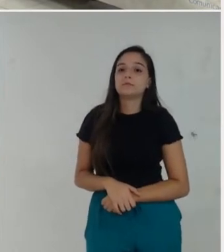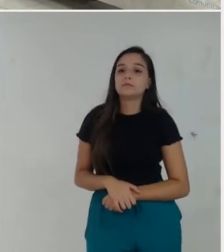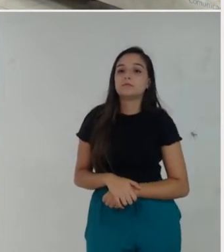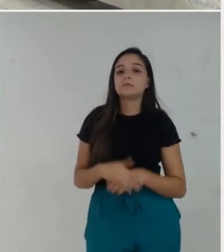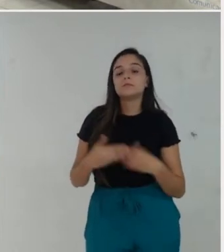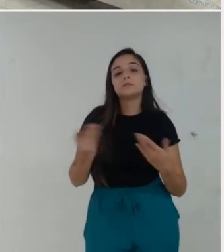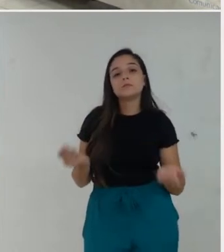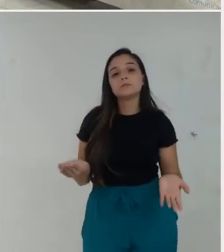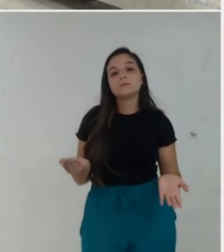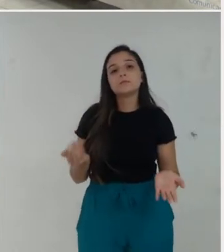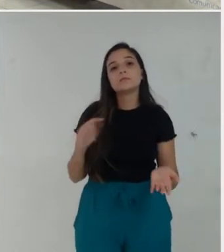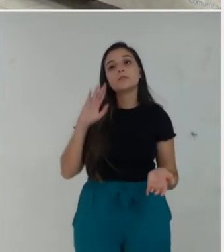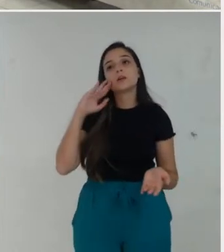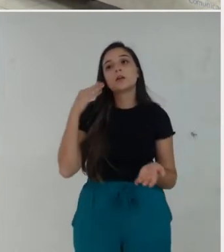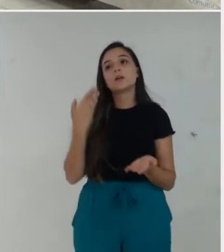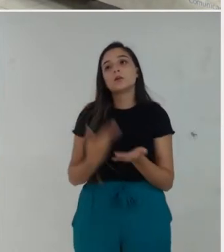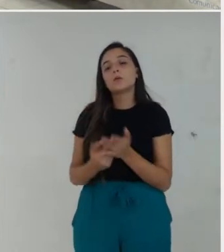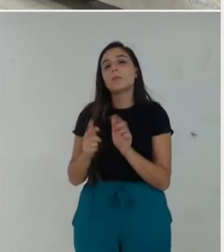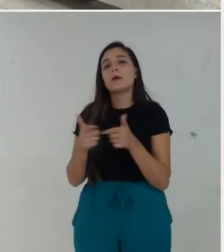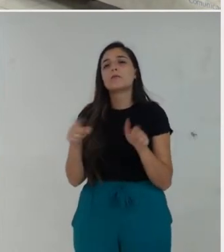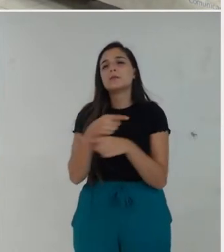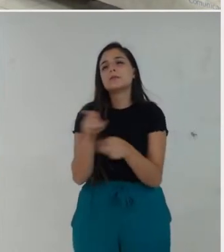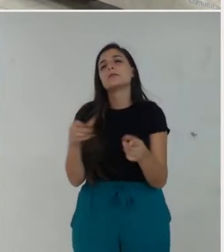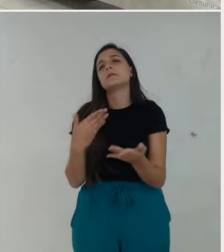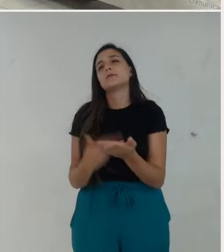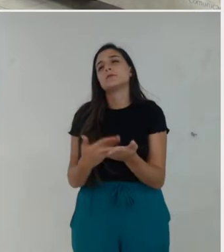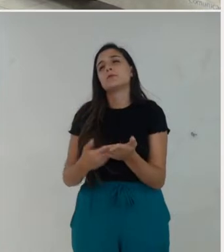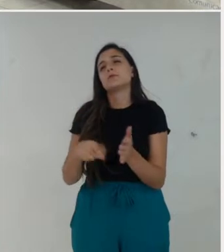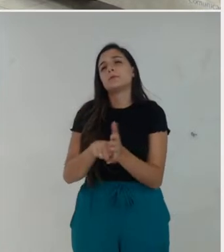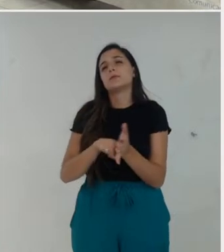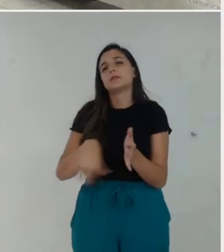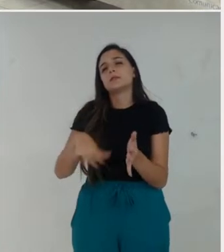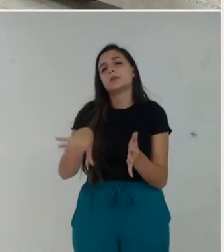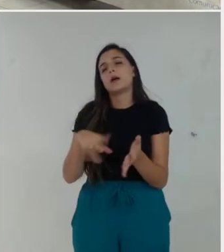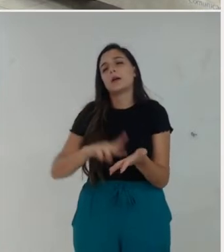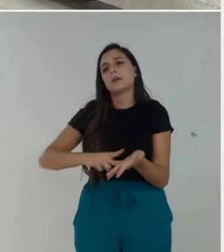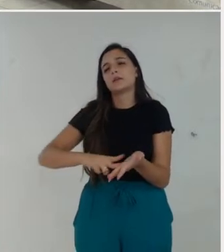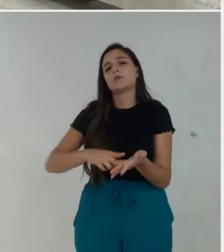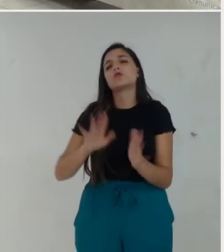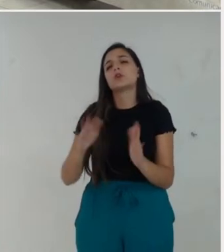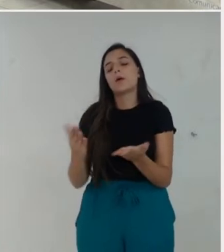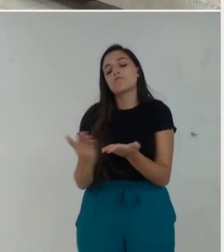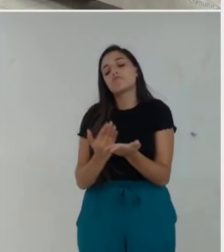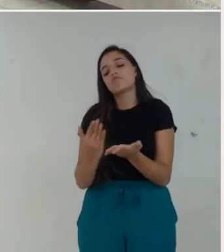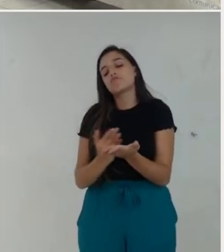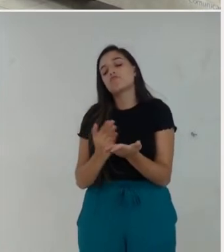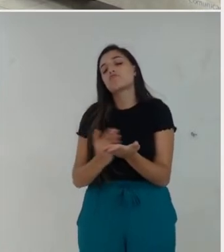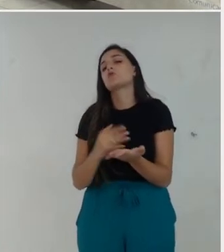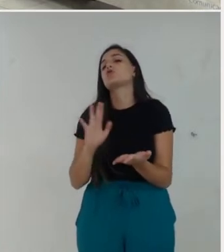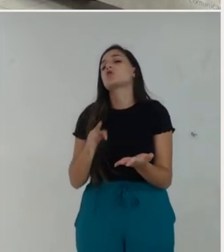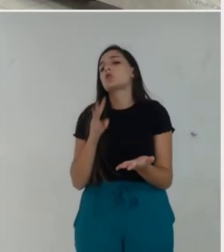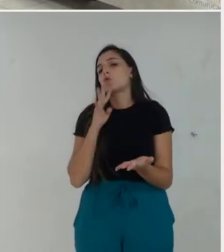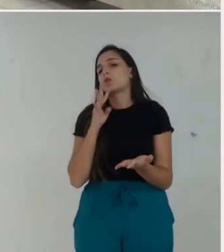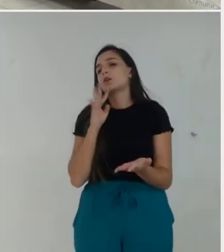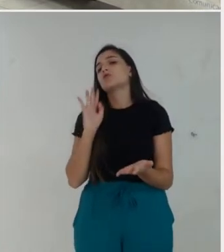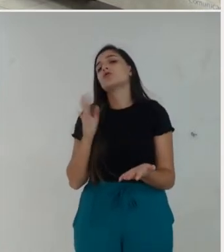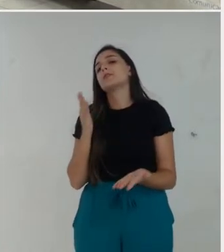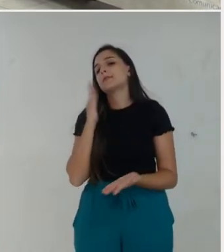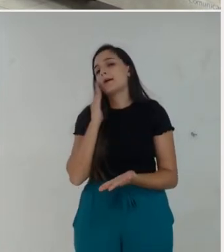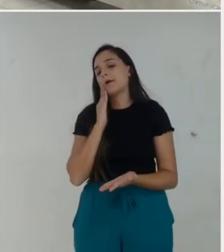acho que a maioria que estuda tradução aqui já folheou esses livros, né, conhece. Aqui vocês